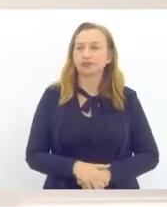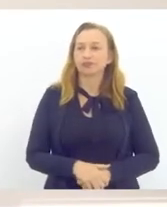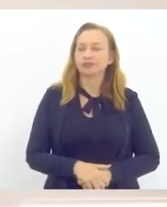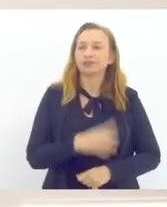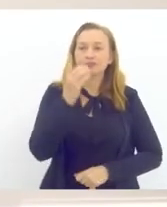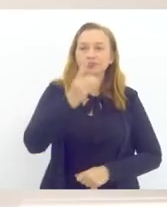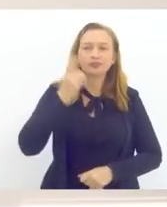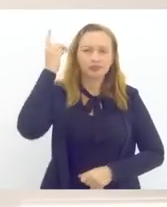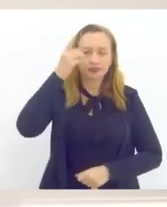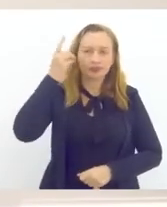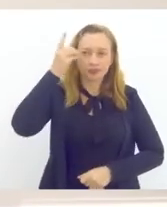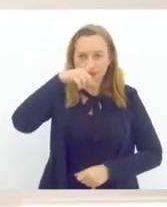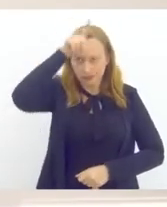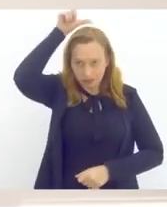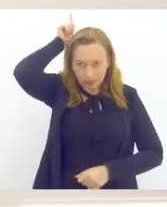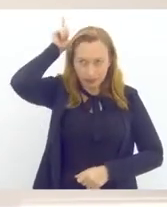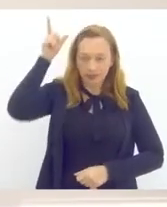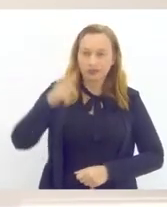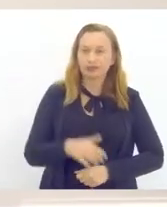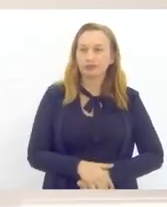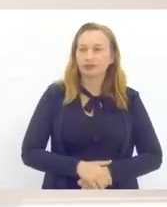Deputado Luiz Paulo